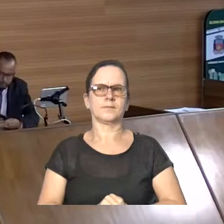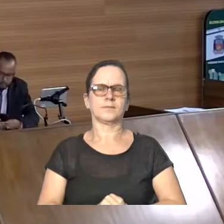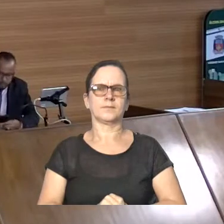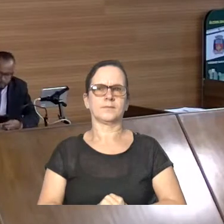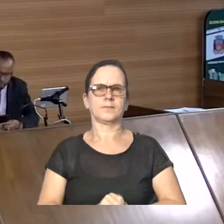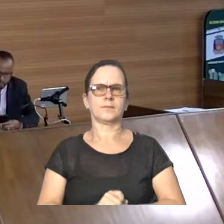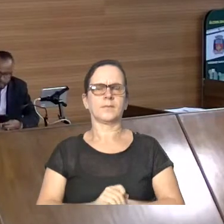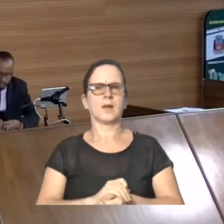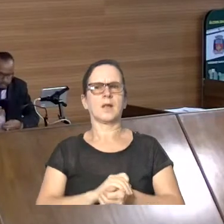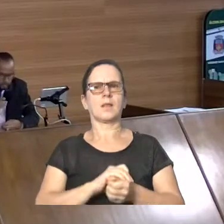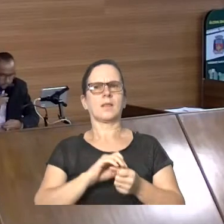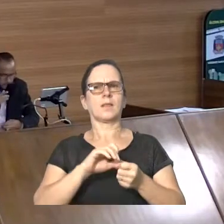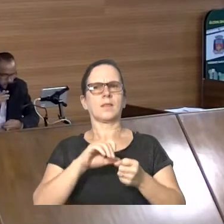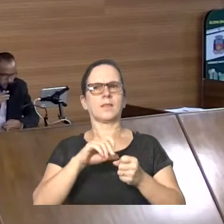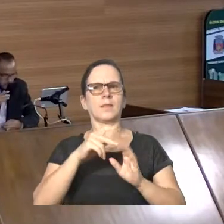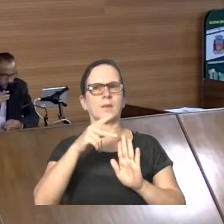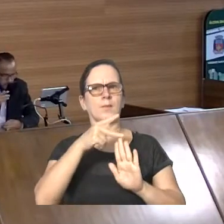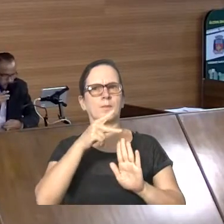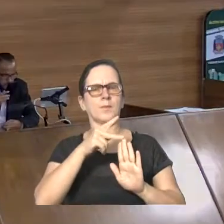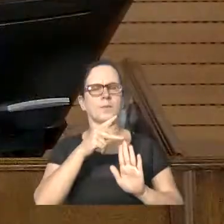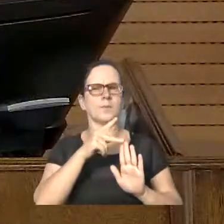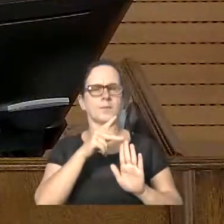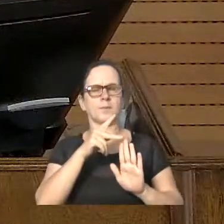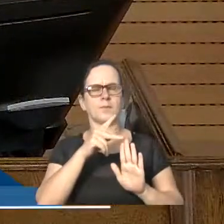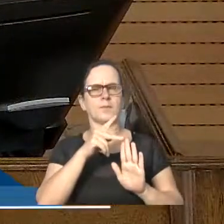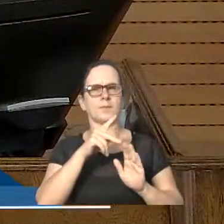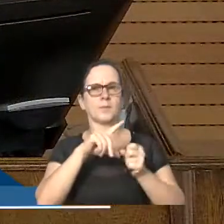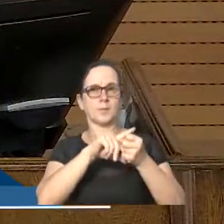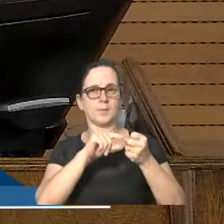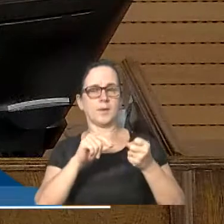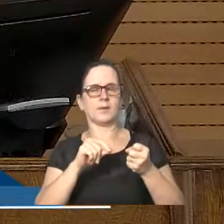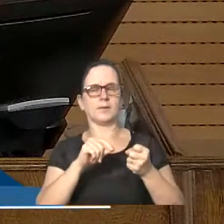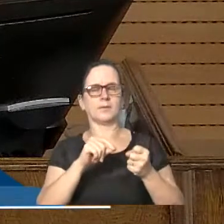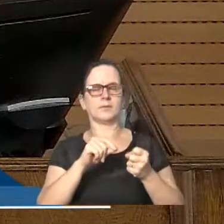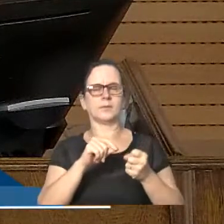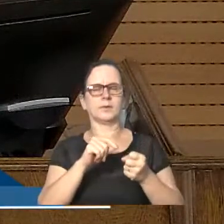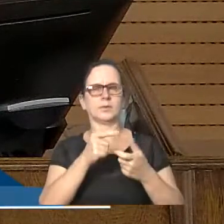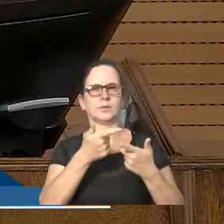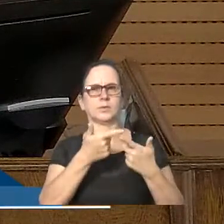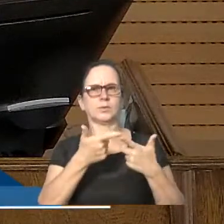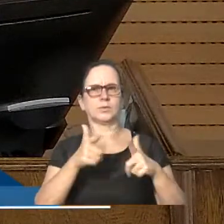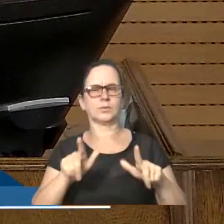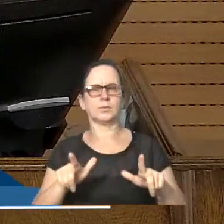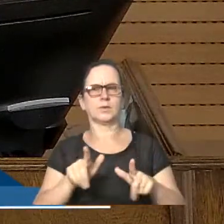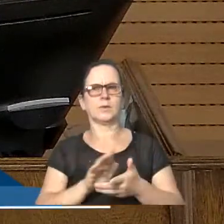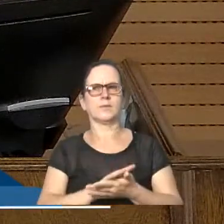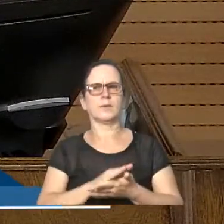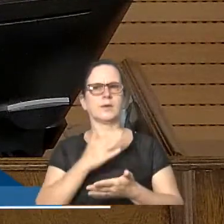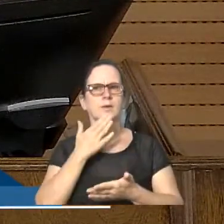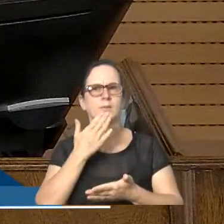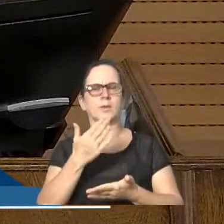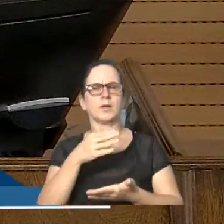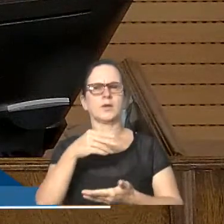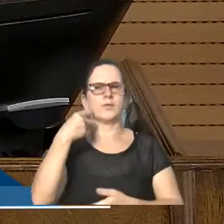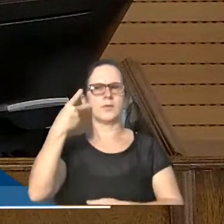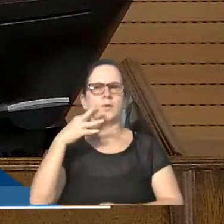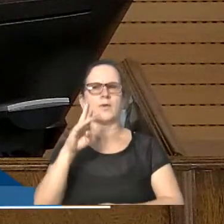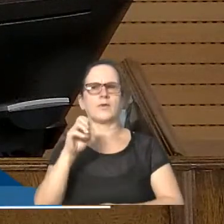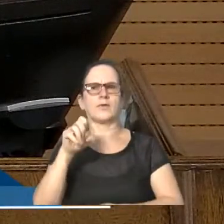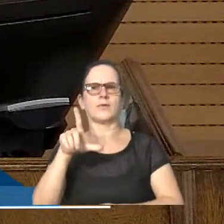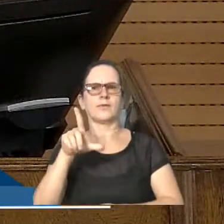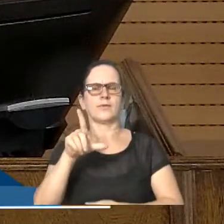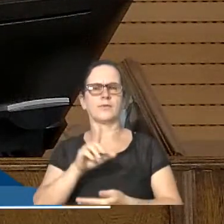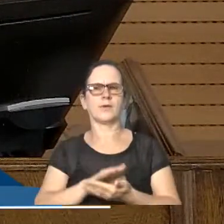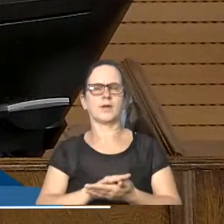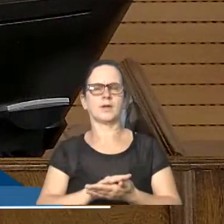Nos termos do parágrafo 2º do artigo 43 do regimento interno desta Casa, esta presidência concede a palavra ao vereador Rafael de Souza